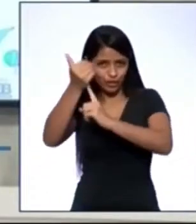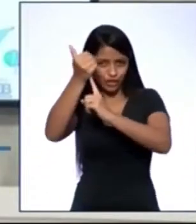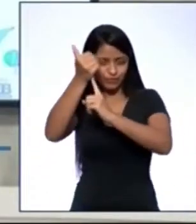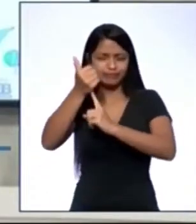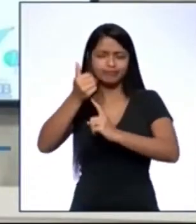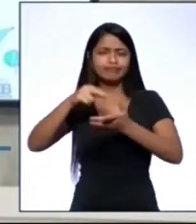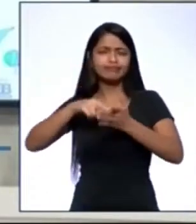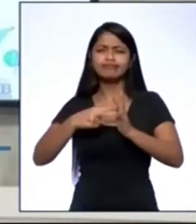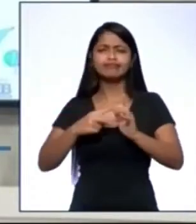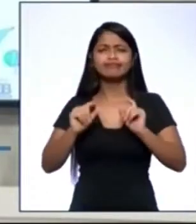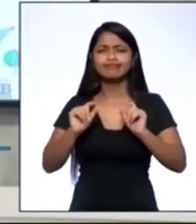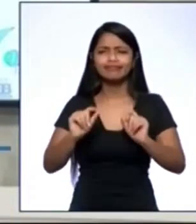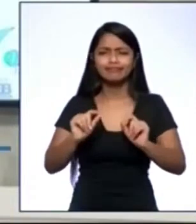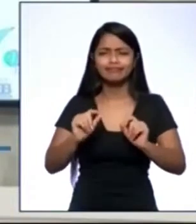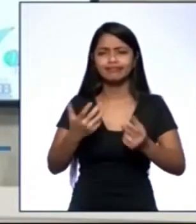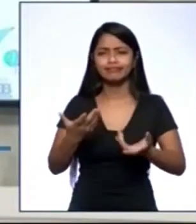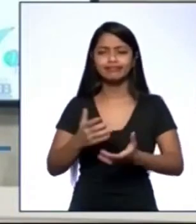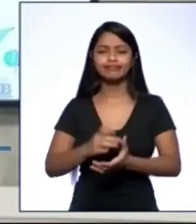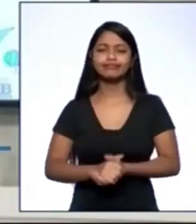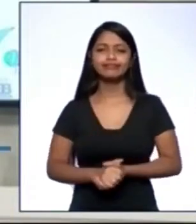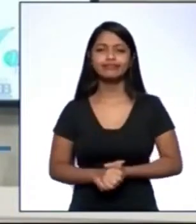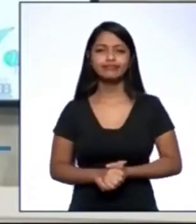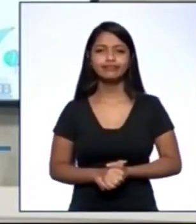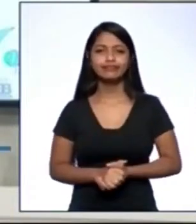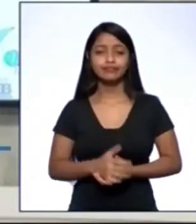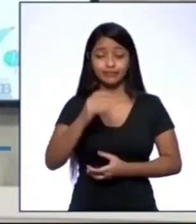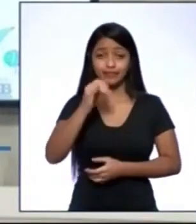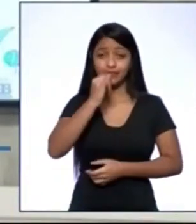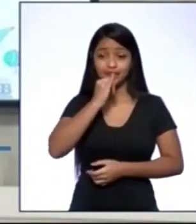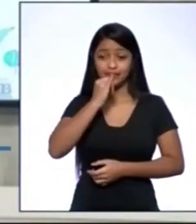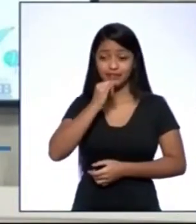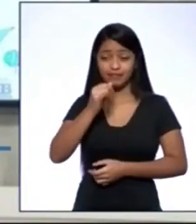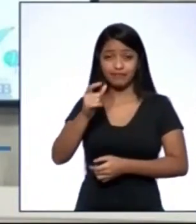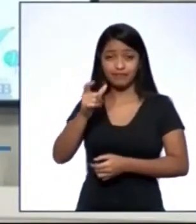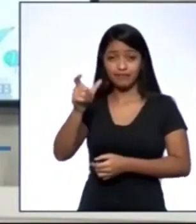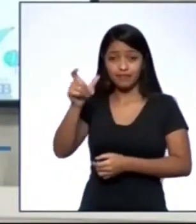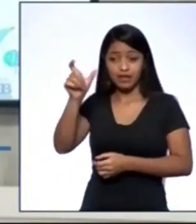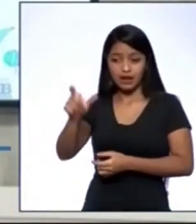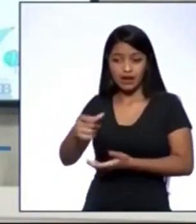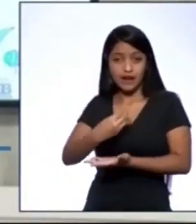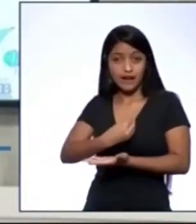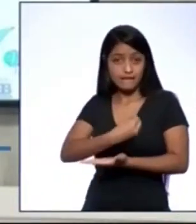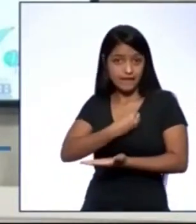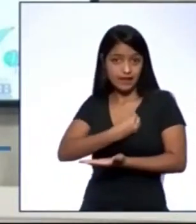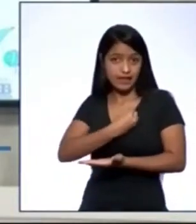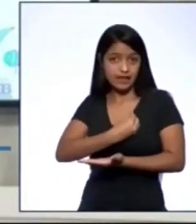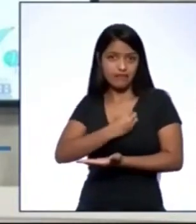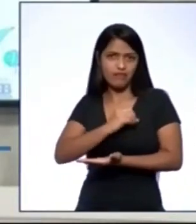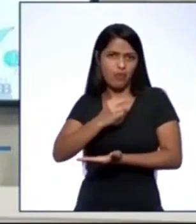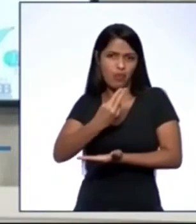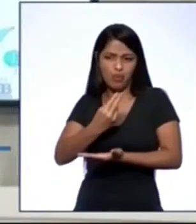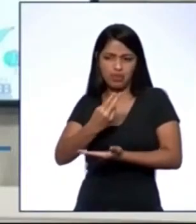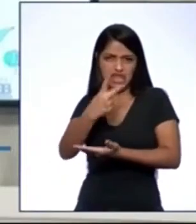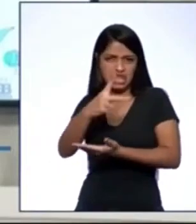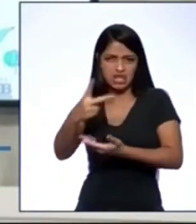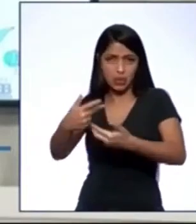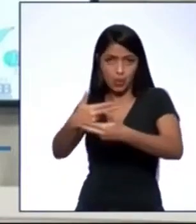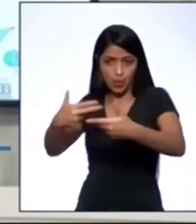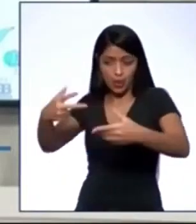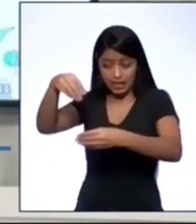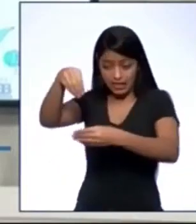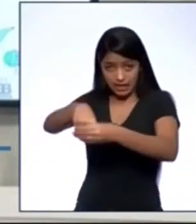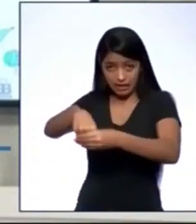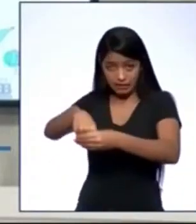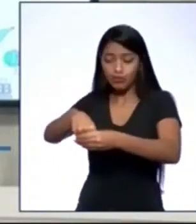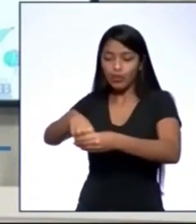biotecnologia é quando nós vamos utilizar um ser vivo ou produtos desses seres vivos no nosso